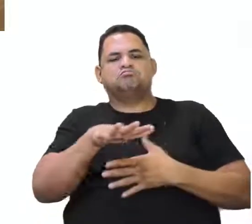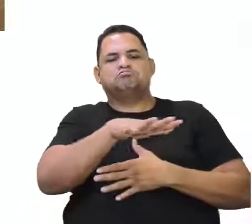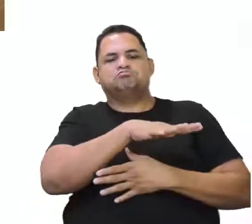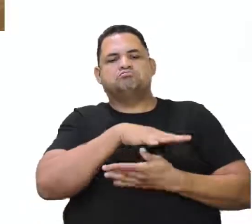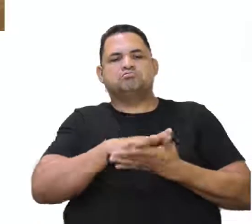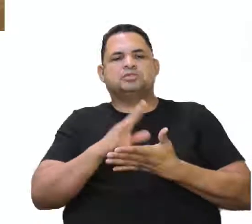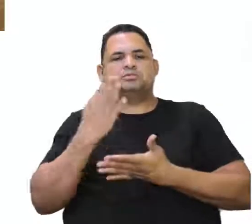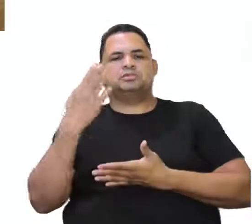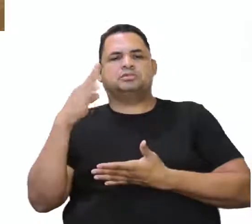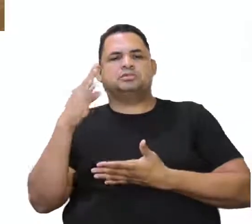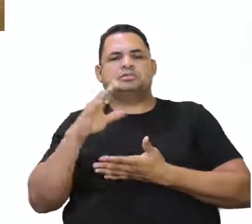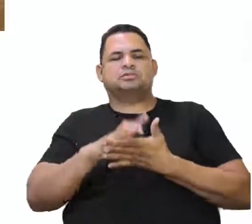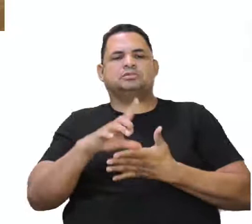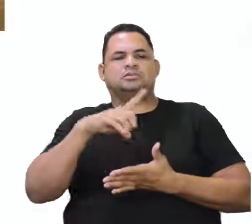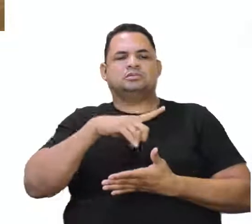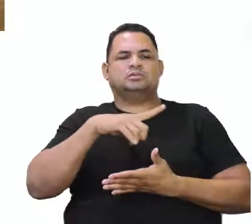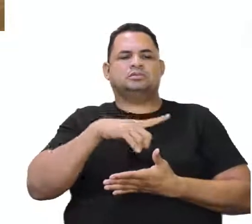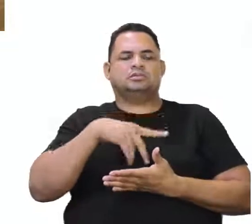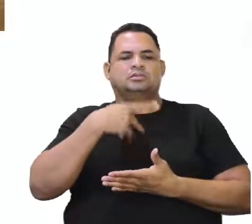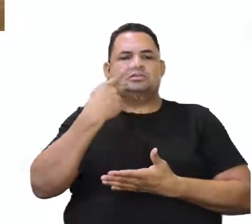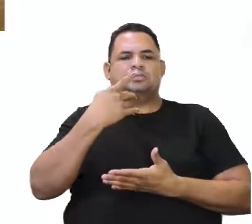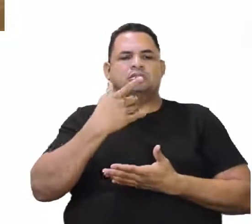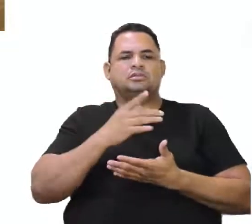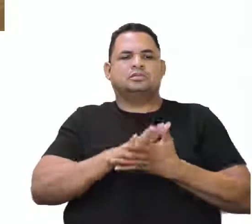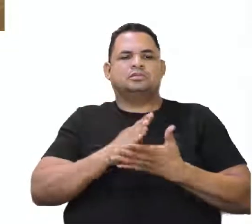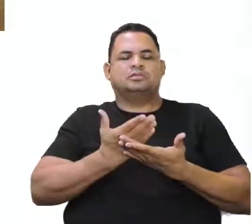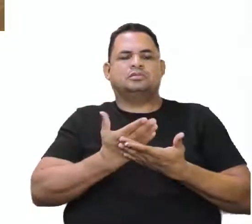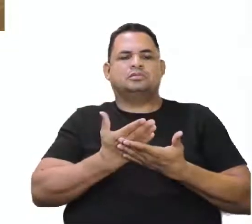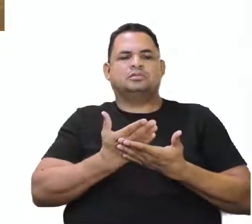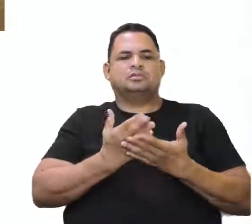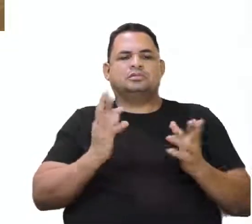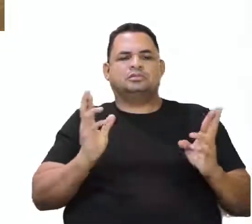ambiente biológico. E aí a gente tem que falar, frisar das interações